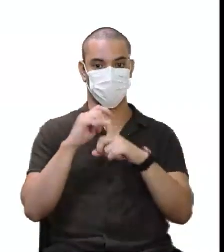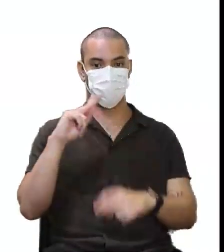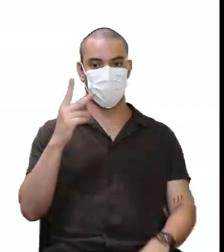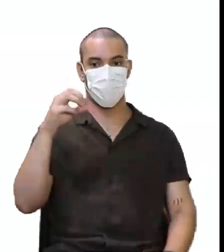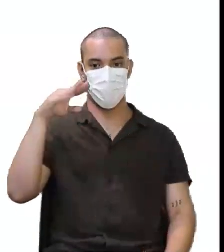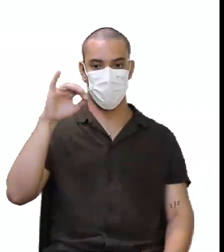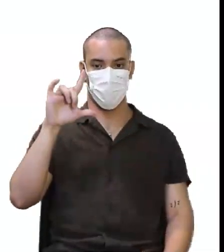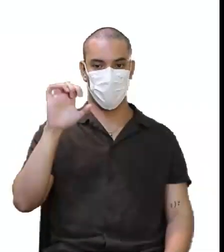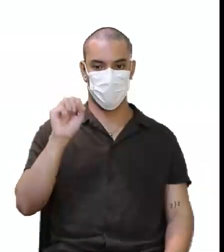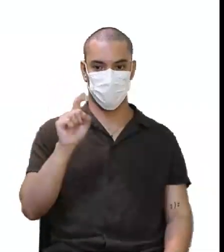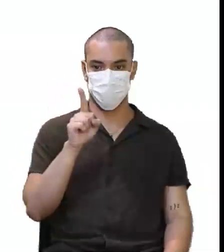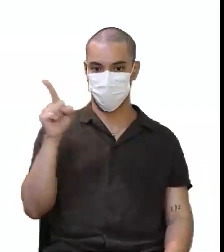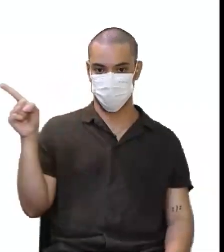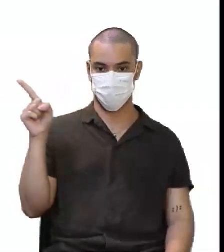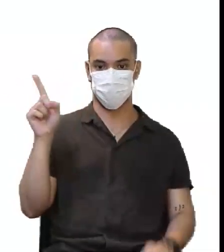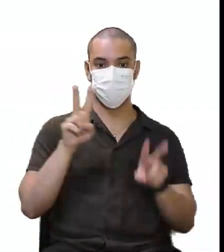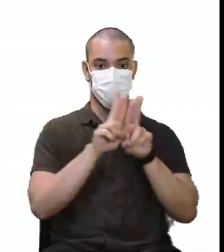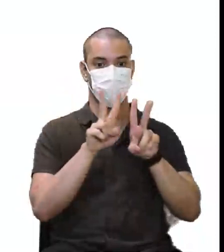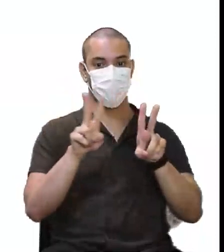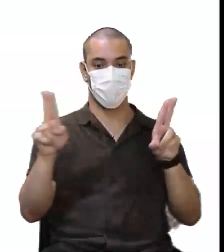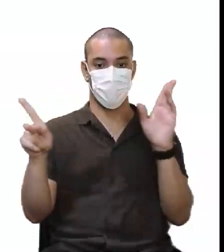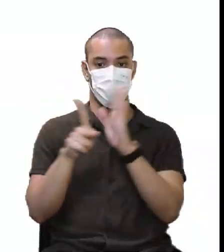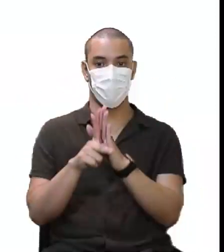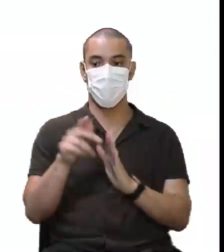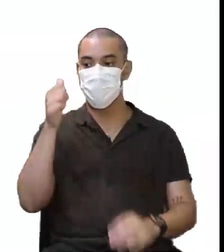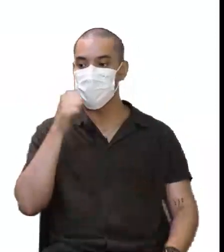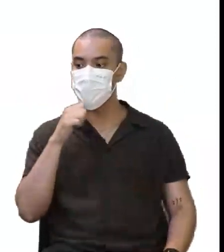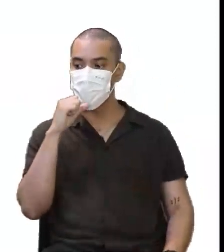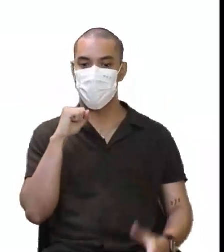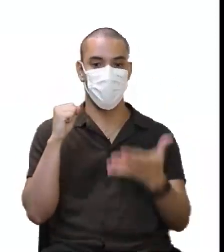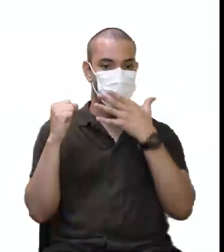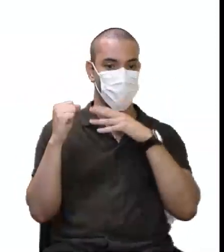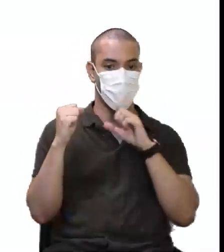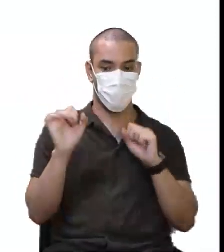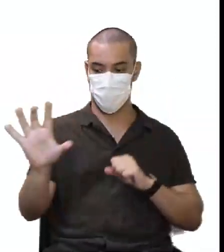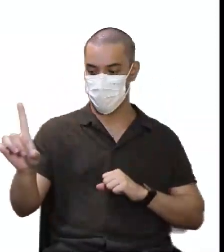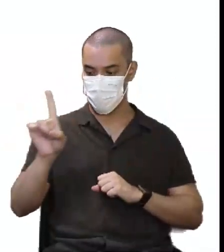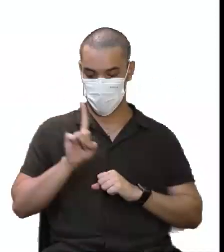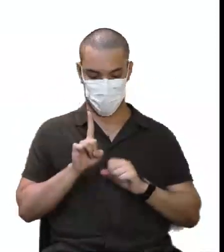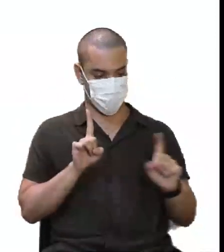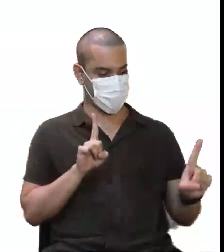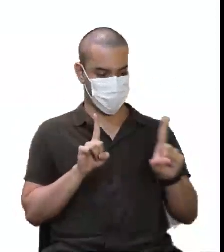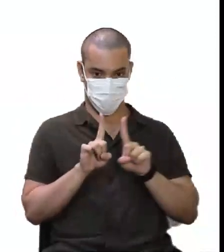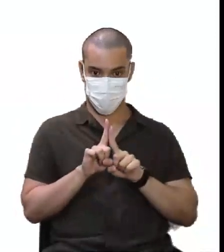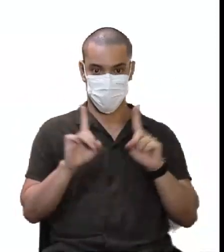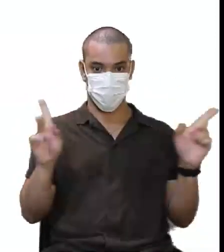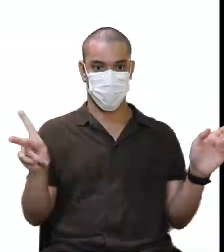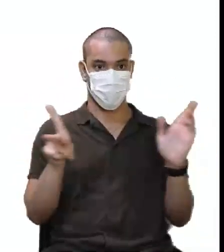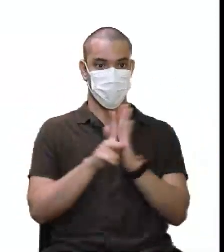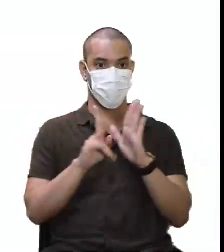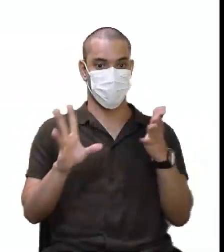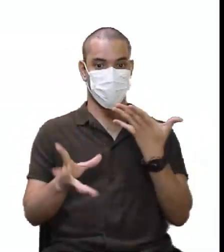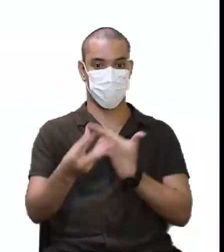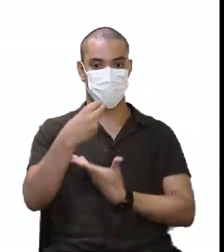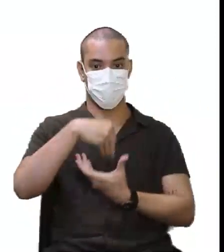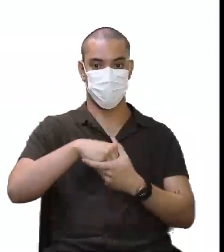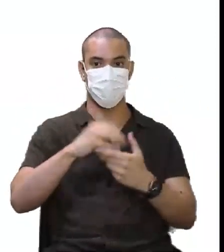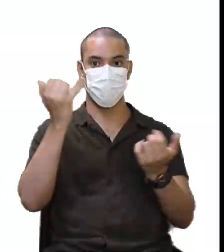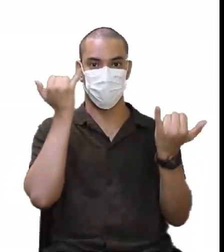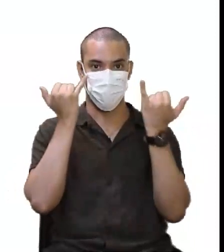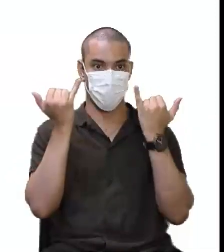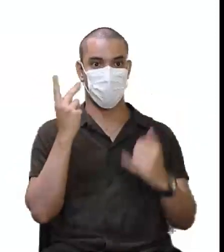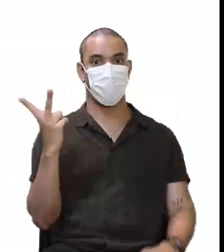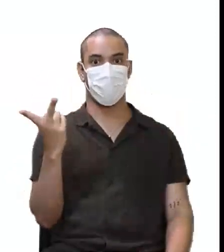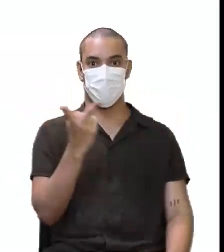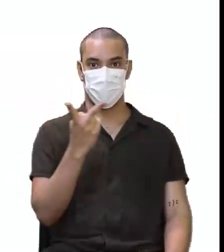nós já falamos, são os pares de cromossomos herdados do seu papai e da sua mãe, tá? Contendo as informações genéticas de